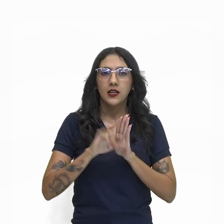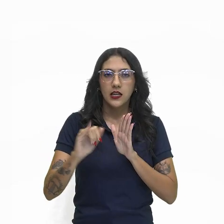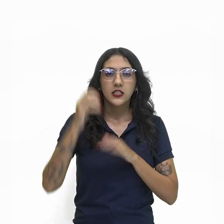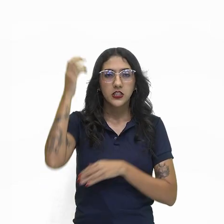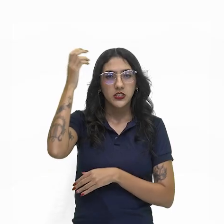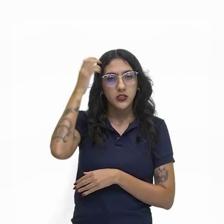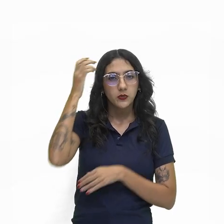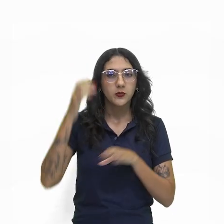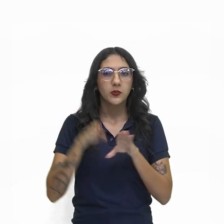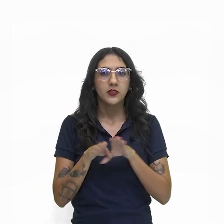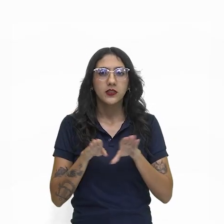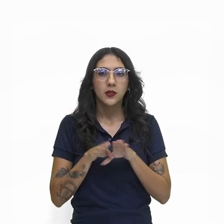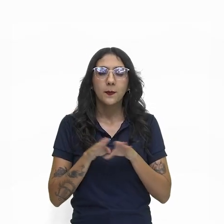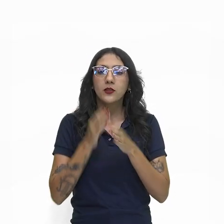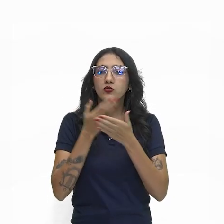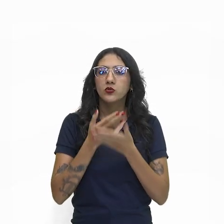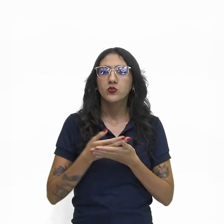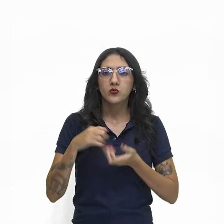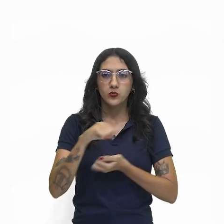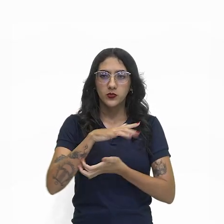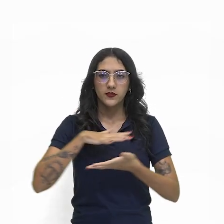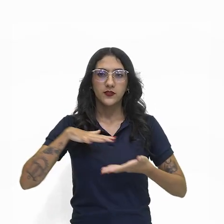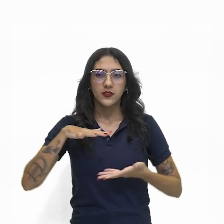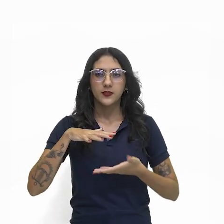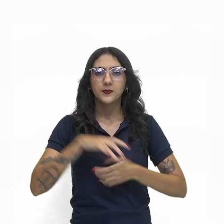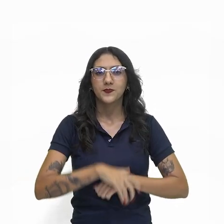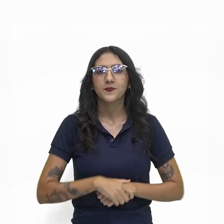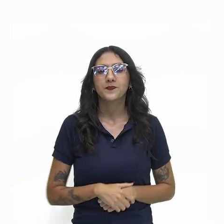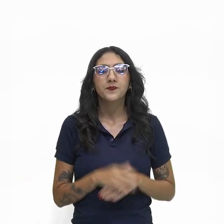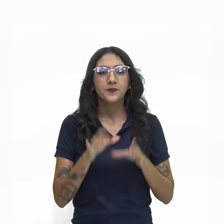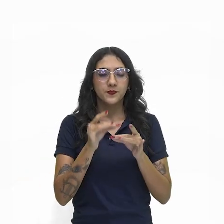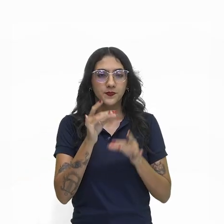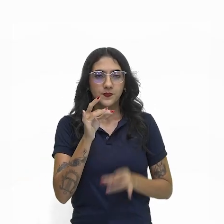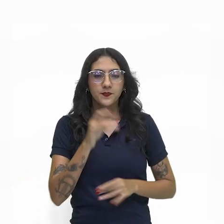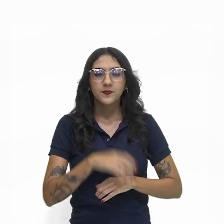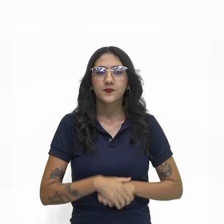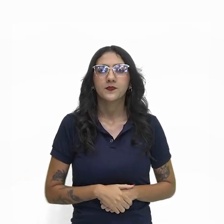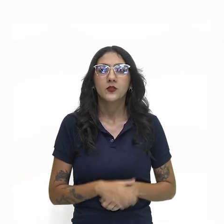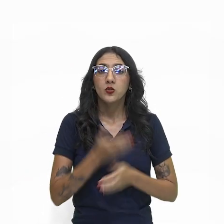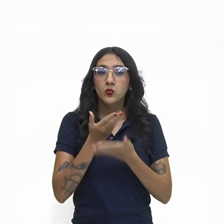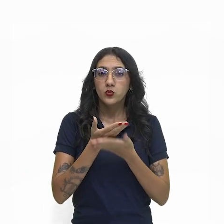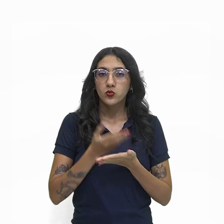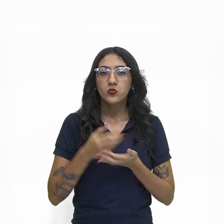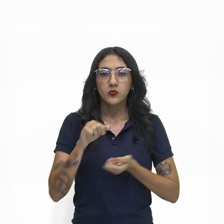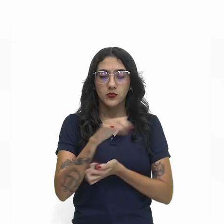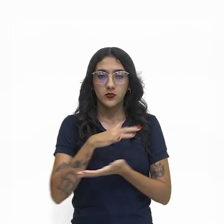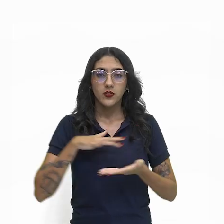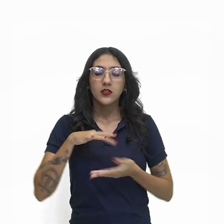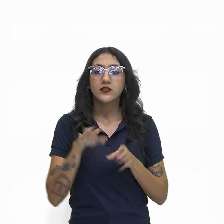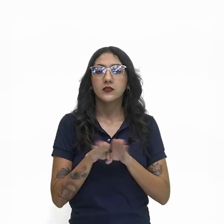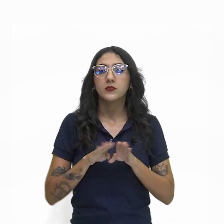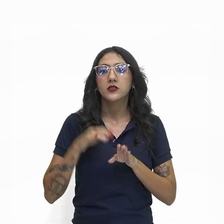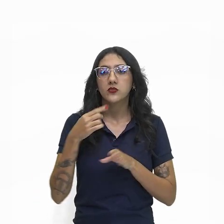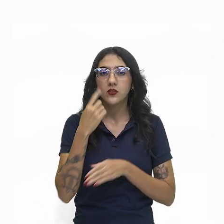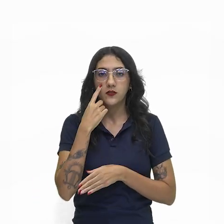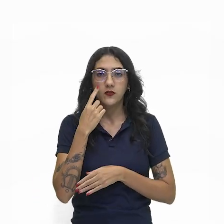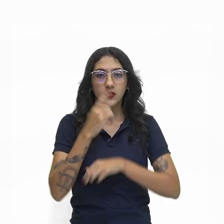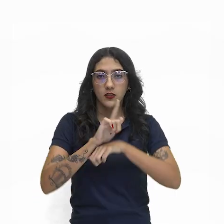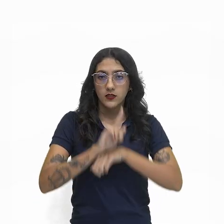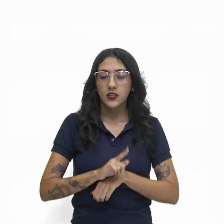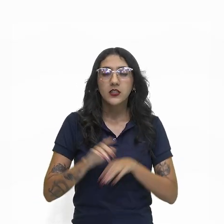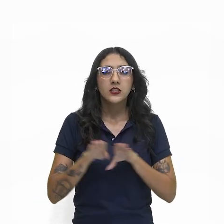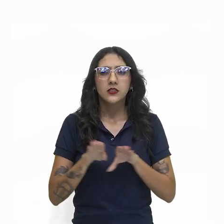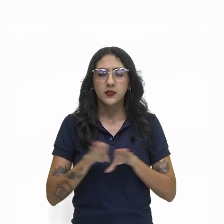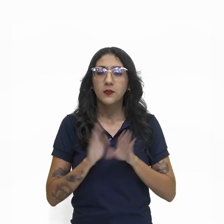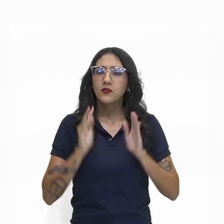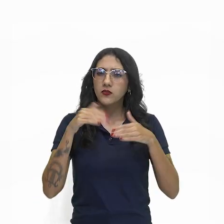e astrobiologia. No detalhamento, pessoal, nós teremos astronomia, vamos falar sobre gravitação e